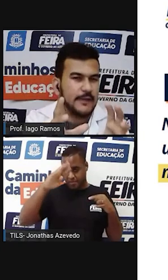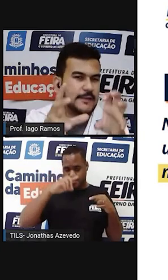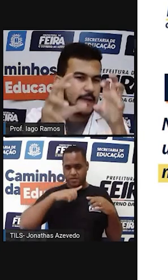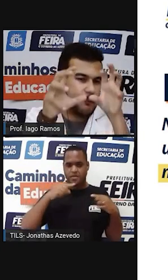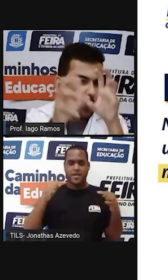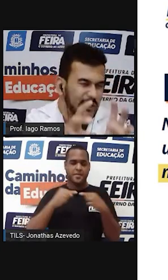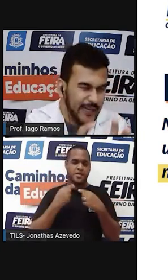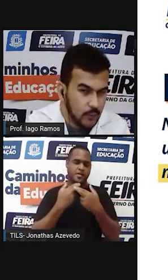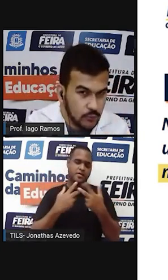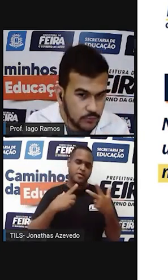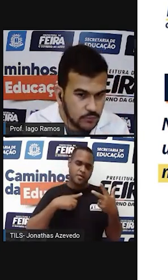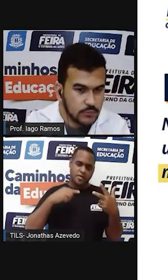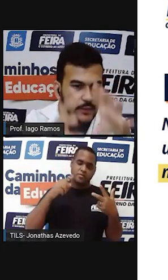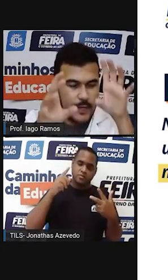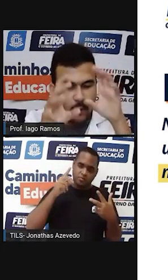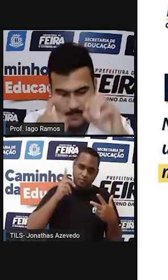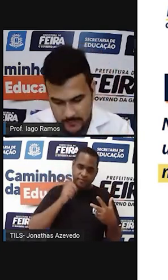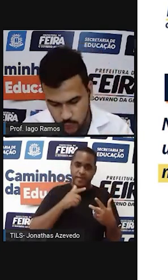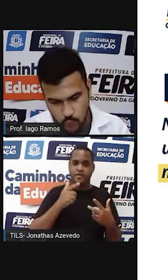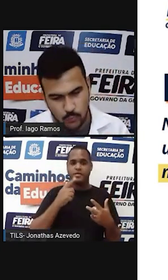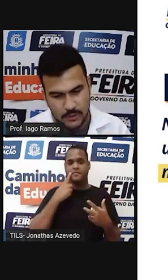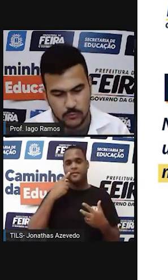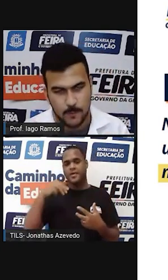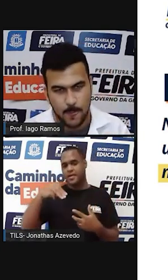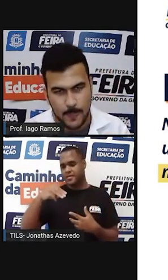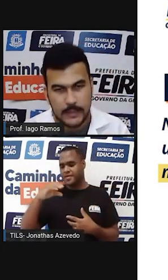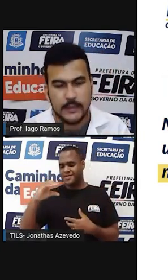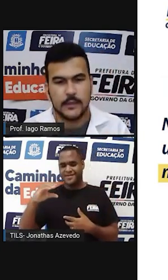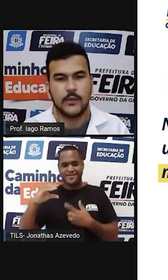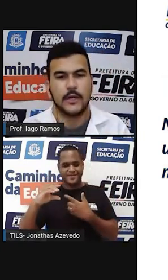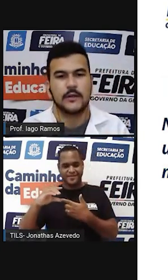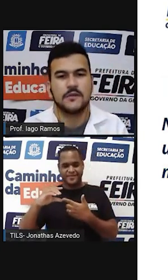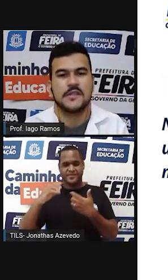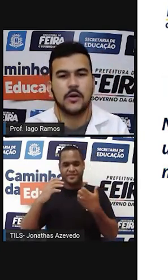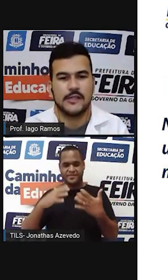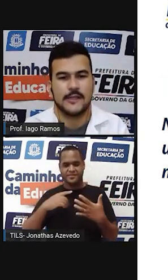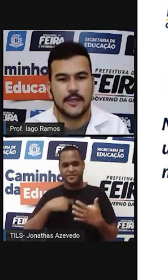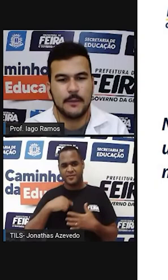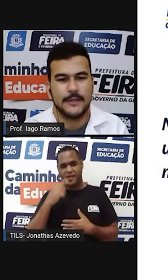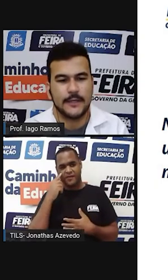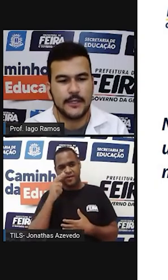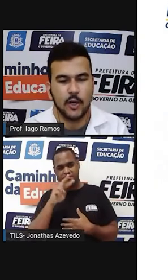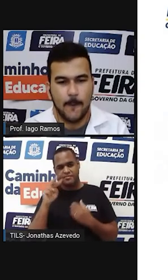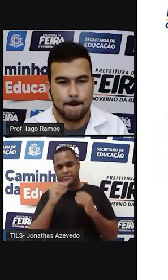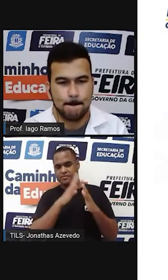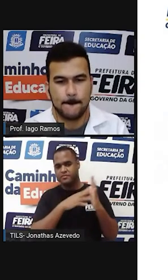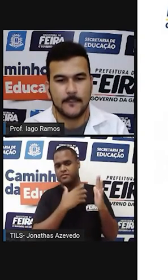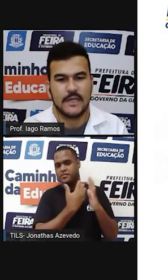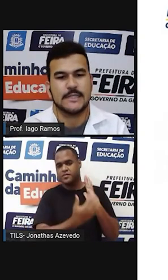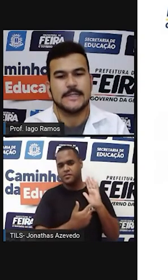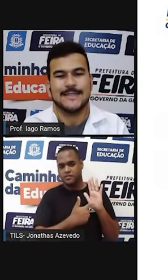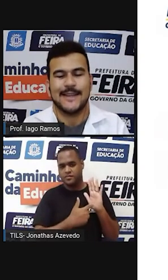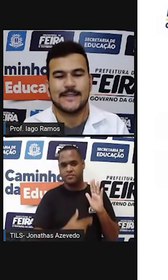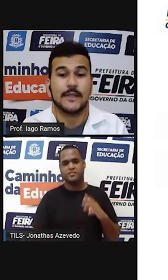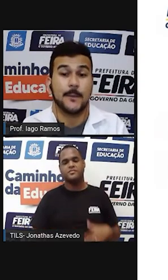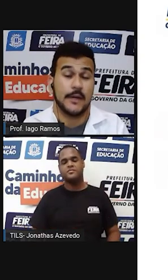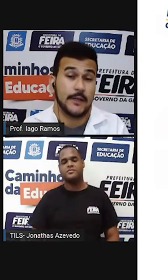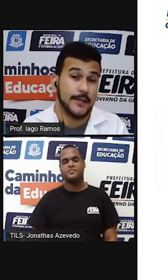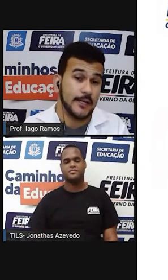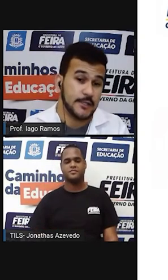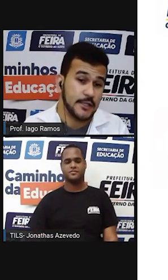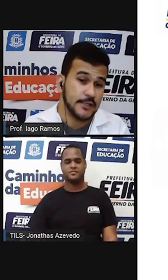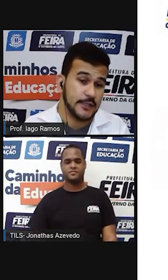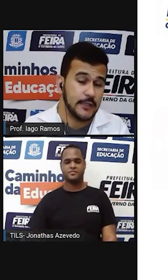referência, que é modelo, é o metro cúbico. Então, eu quero que você olhe essa tabelinha aqui, ó. Nessa